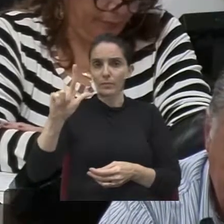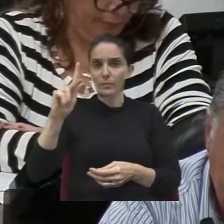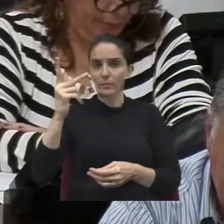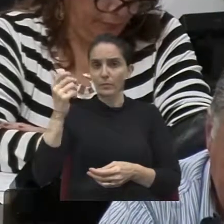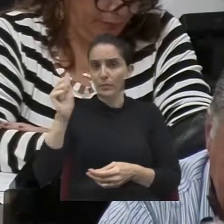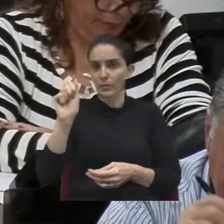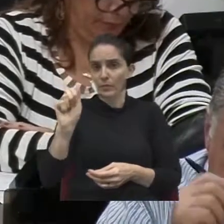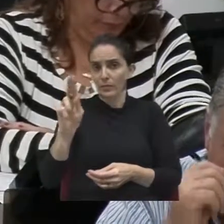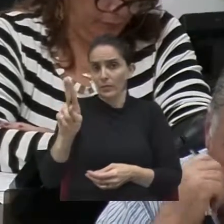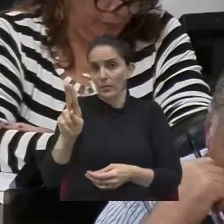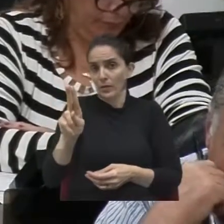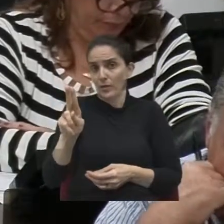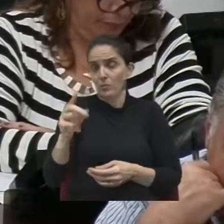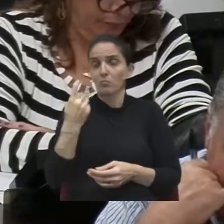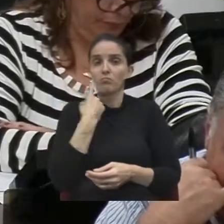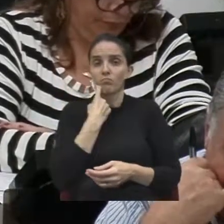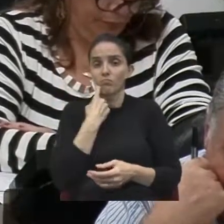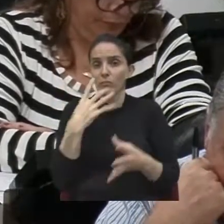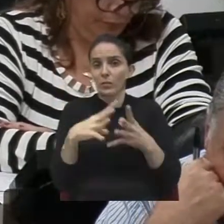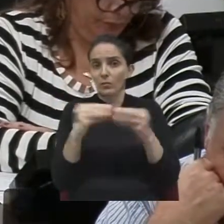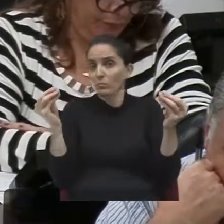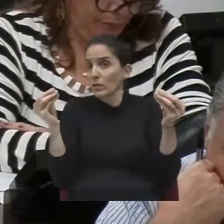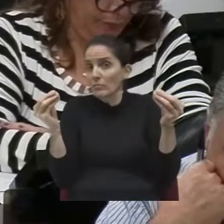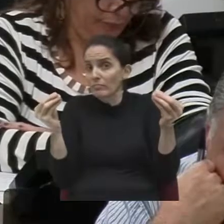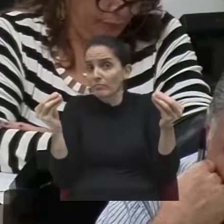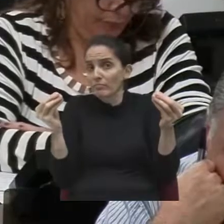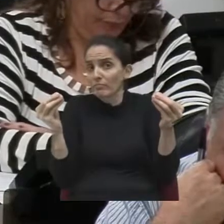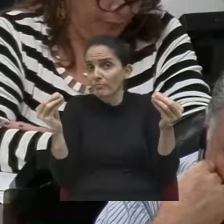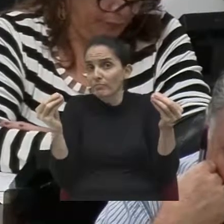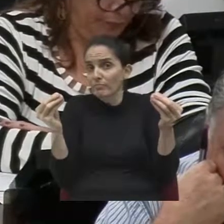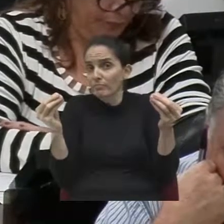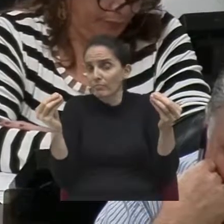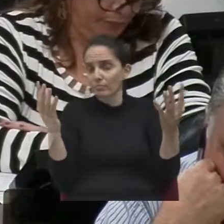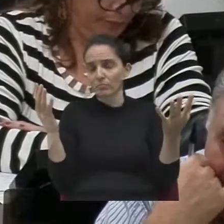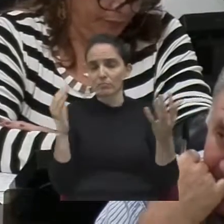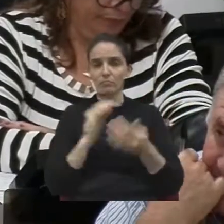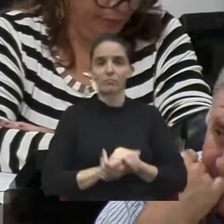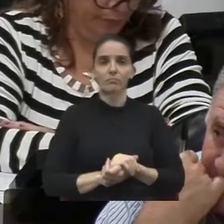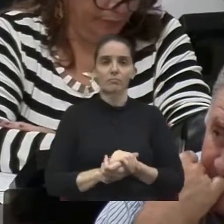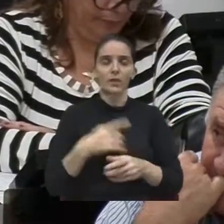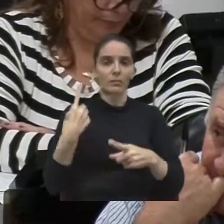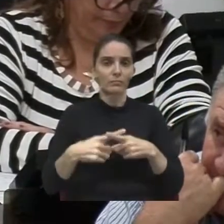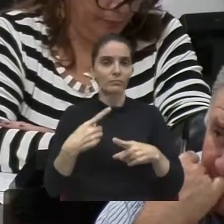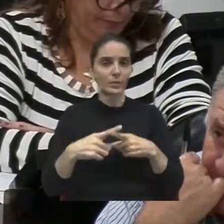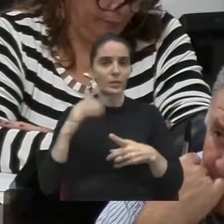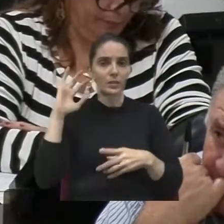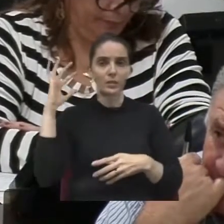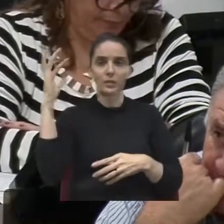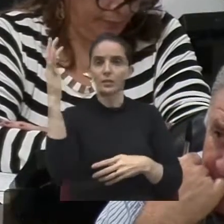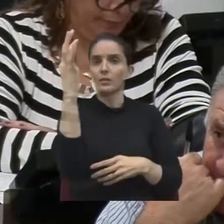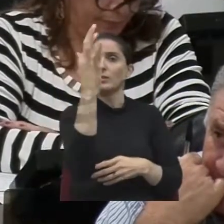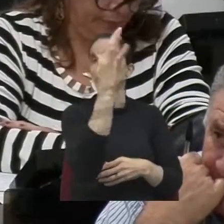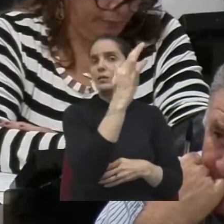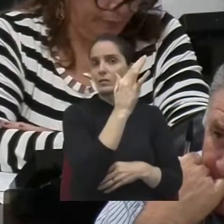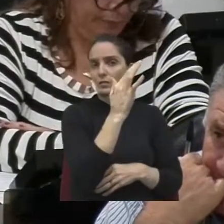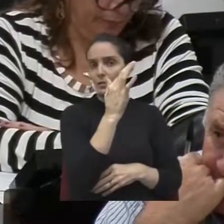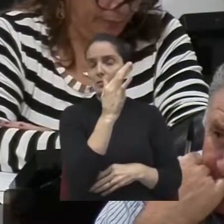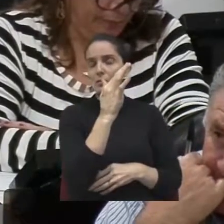oceanos. E nós temos que lembrar que o meio ambiente é um assunto, uma temática que tem sendo